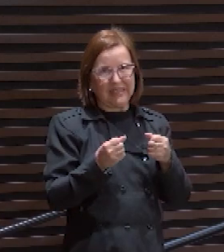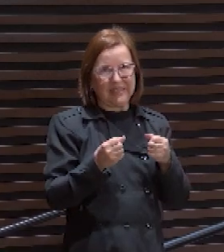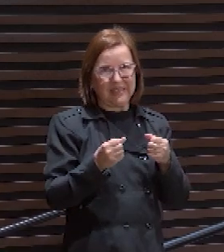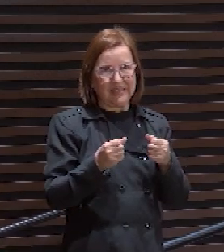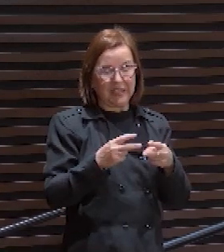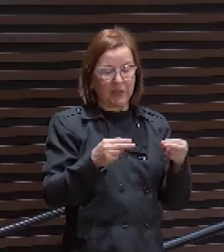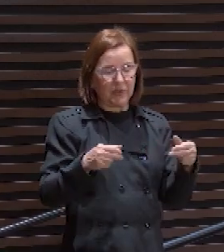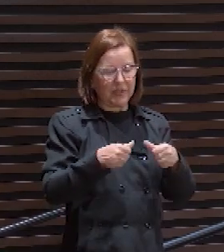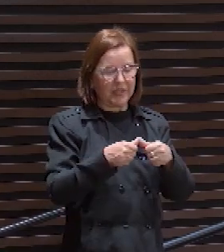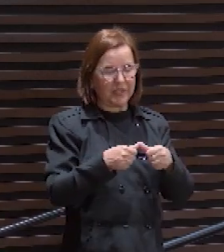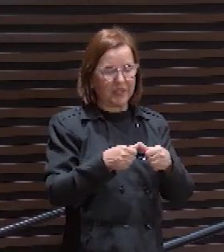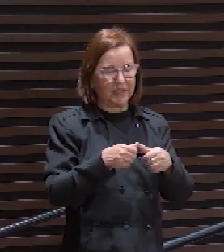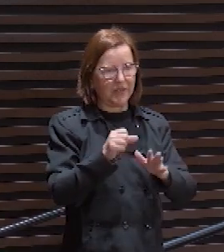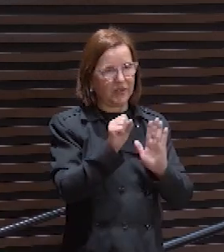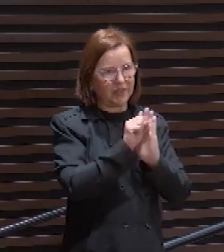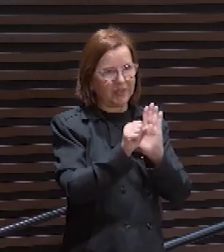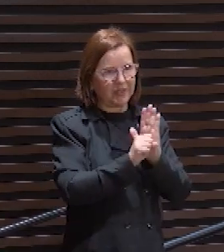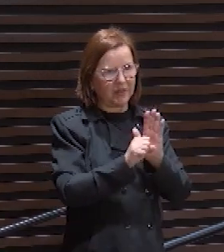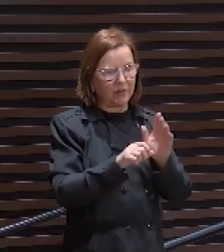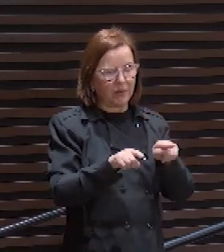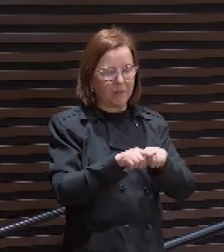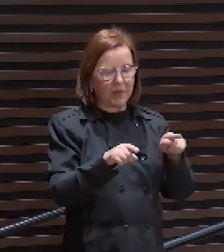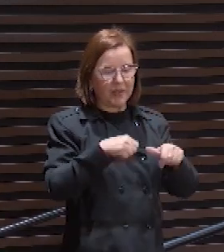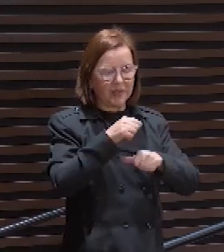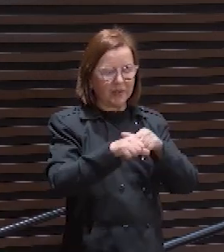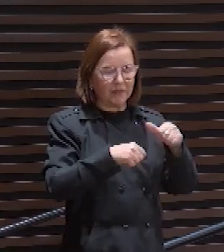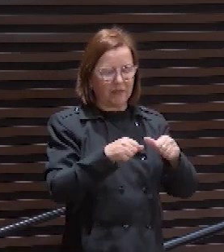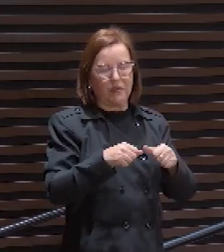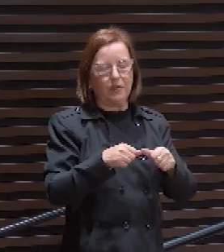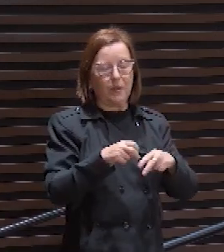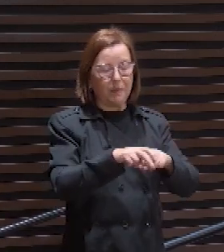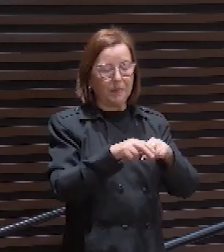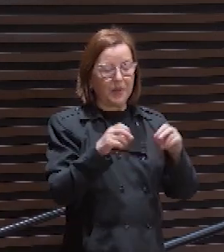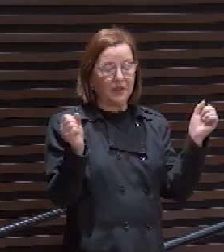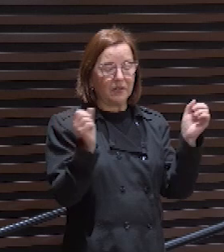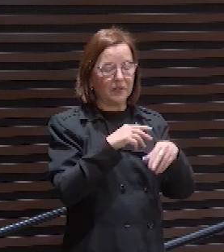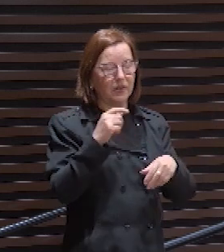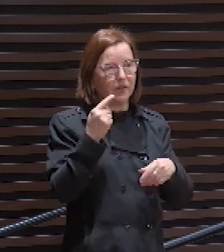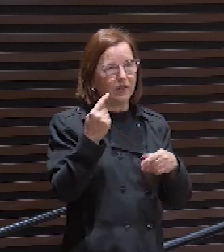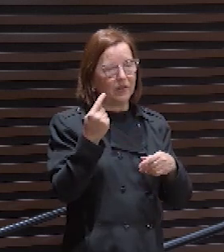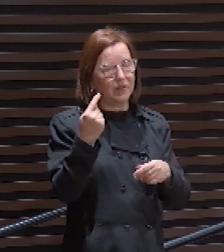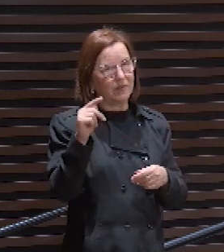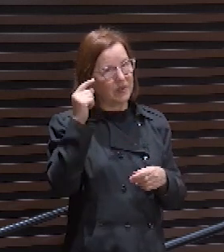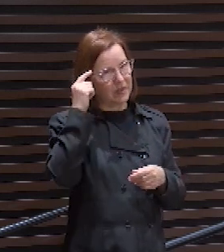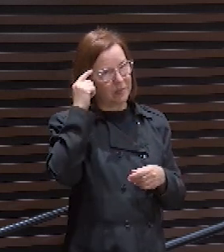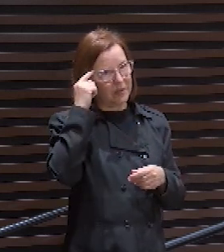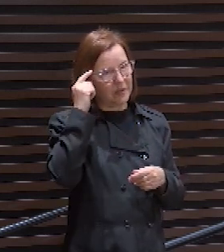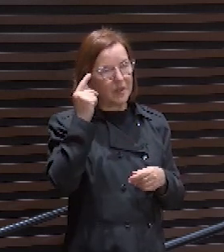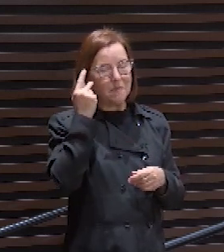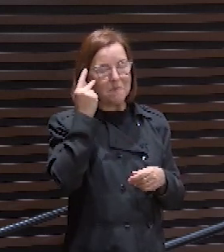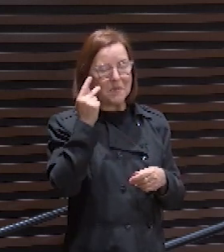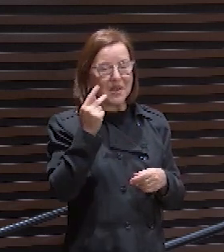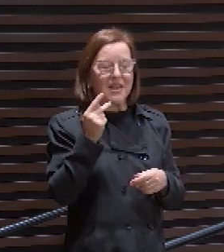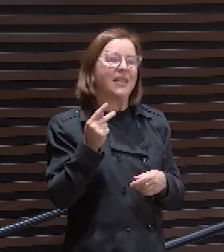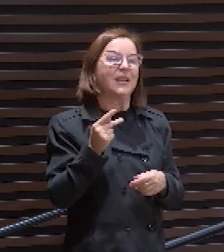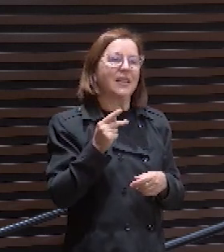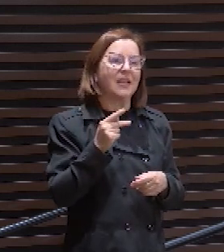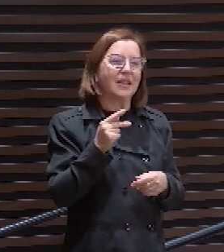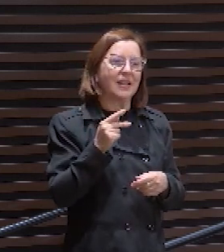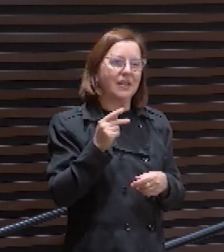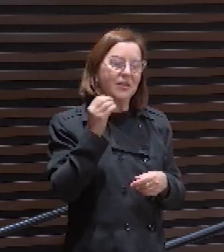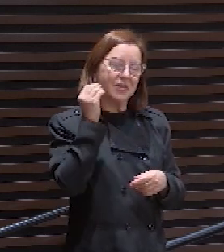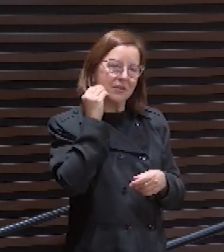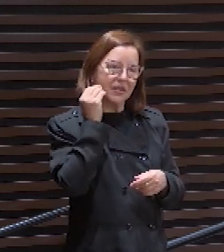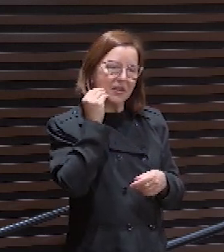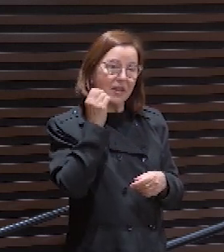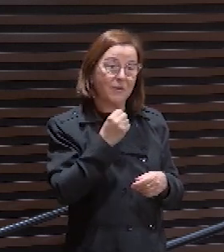pela renovação da vossa mente, para que experimenteis qual seja a boa, agradável